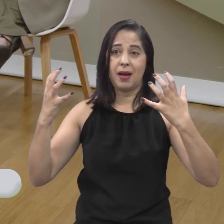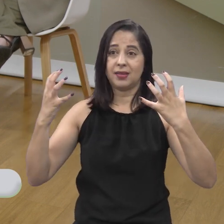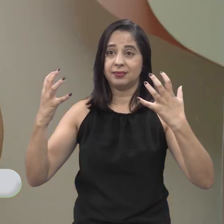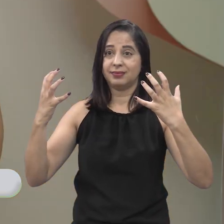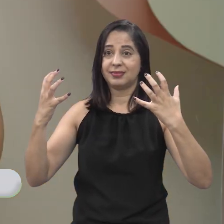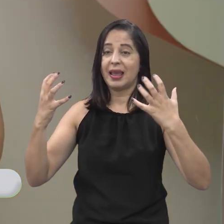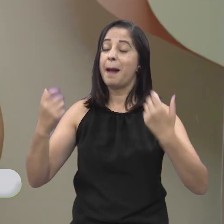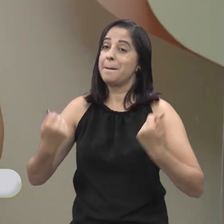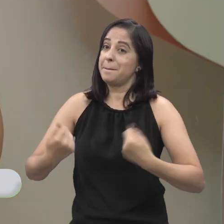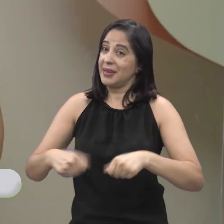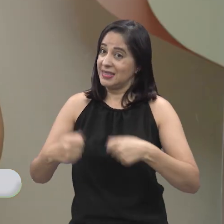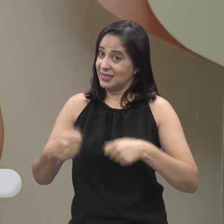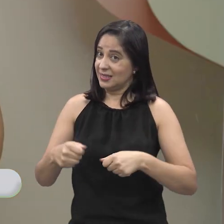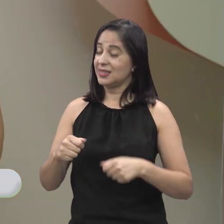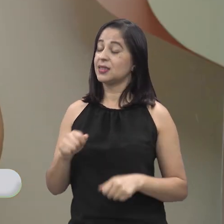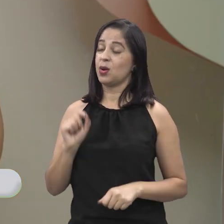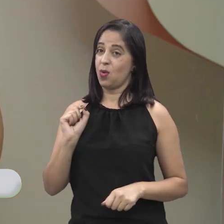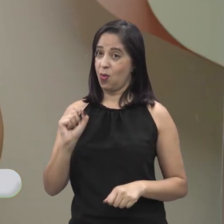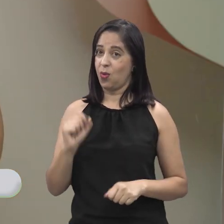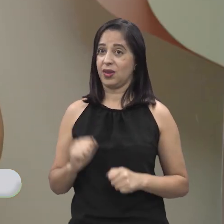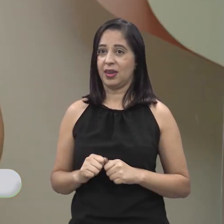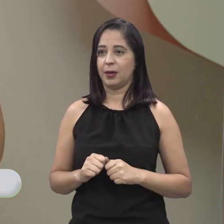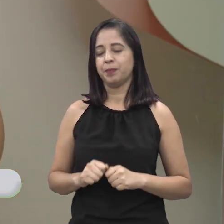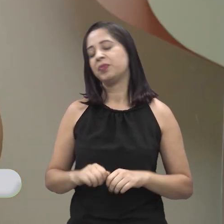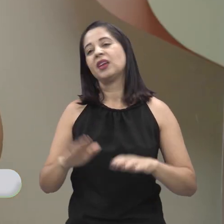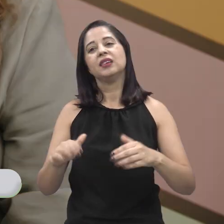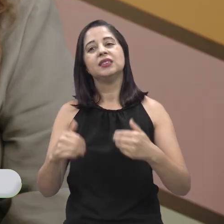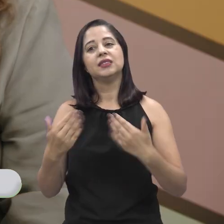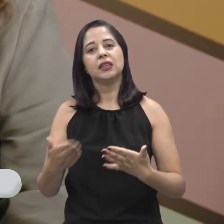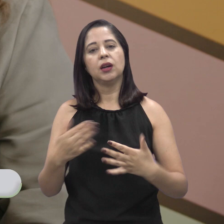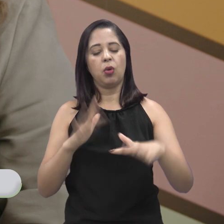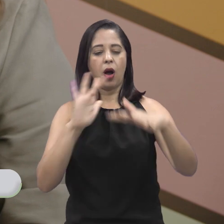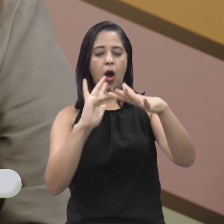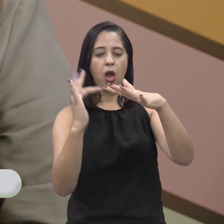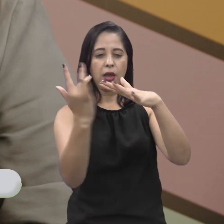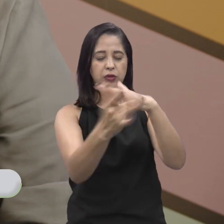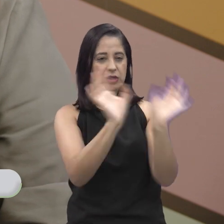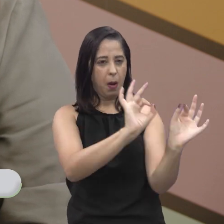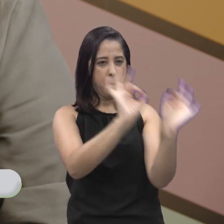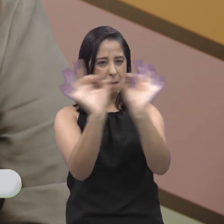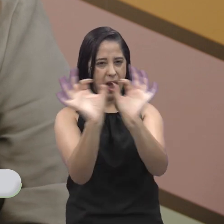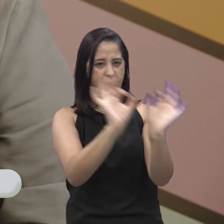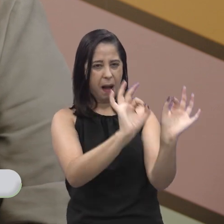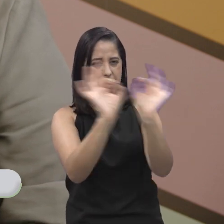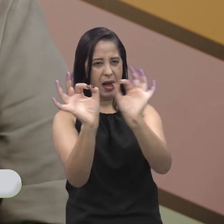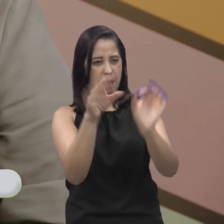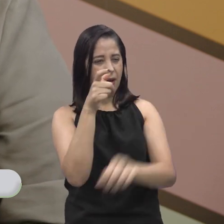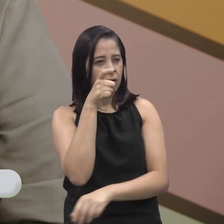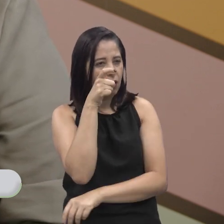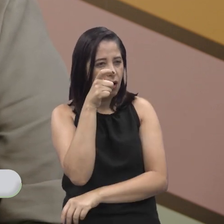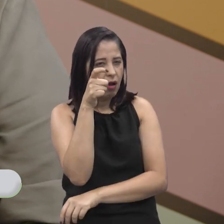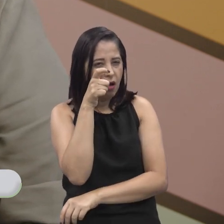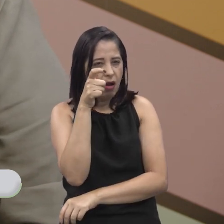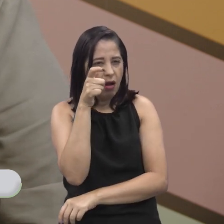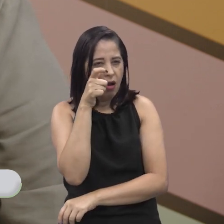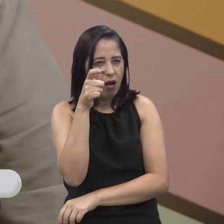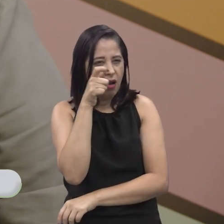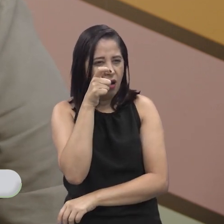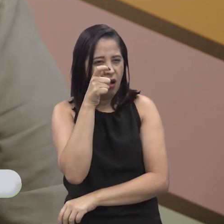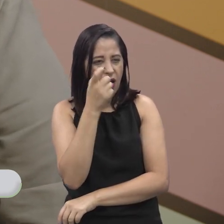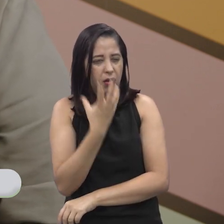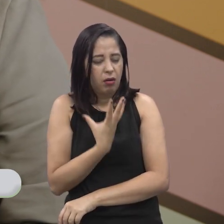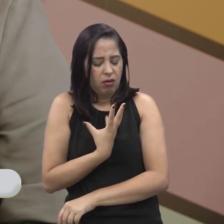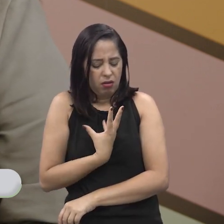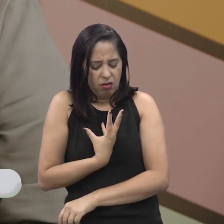primeiro saber desses detalhes, né? Se para mim é muito prejudicial essa rotina, porque é angustiante, né? Eu já experimentei isso algumas vezes,